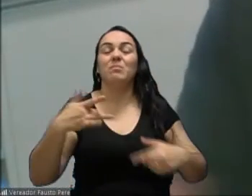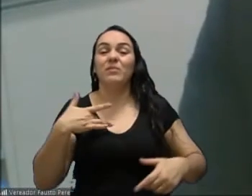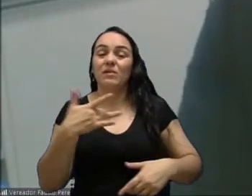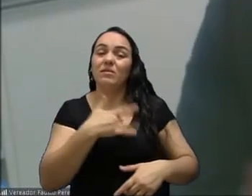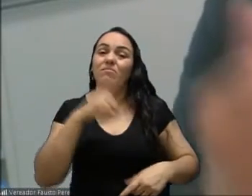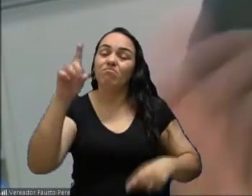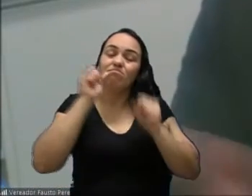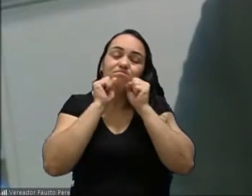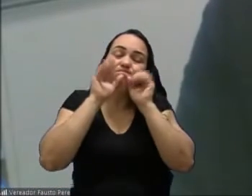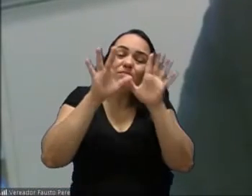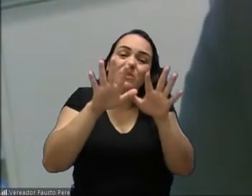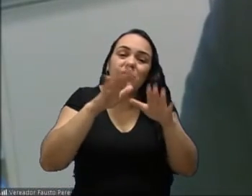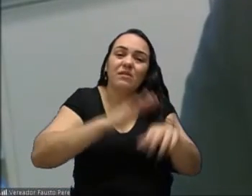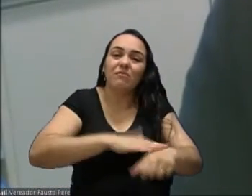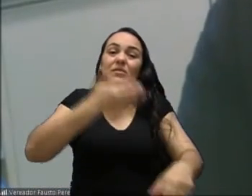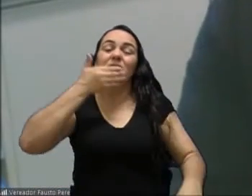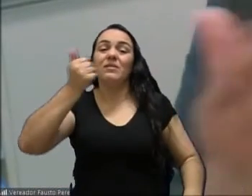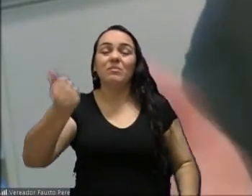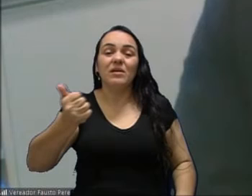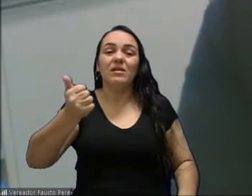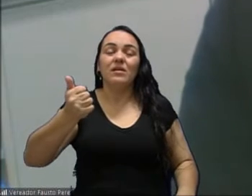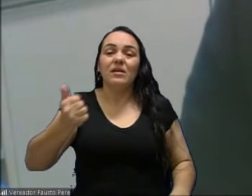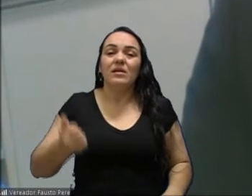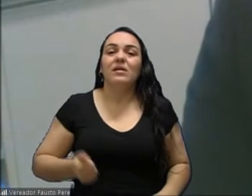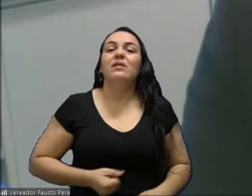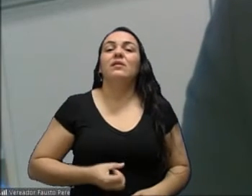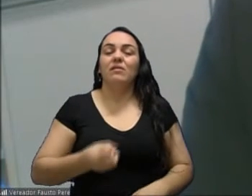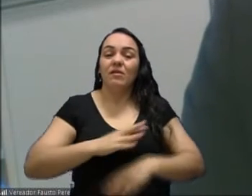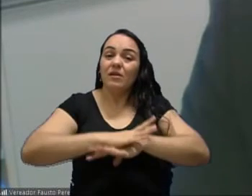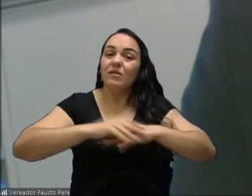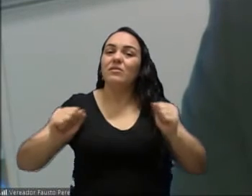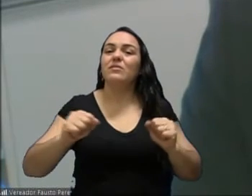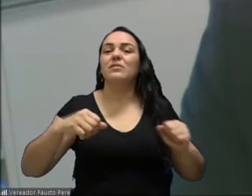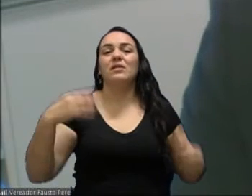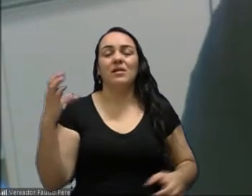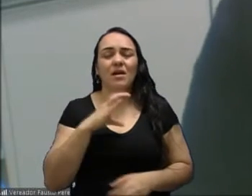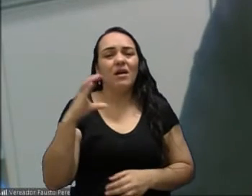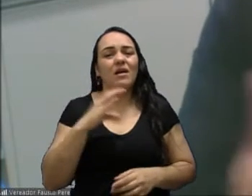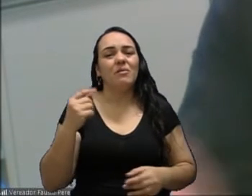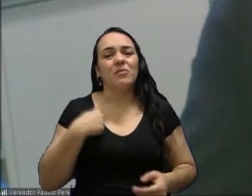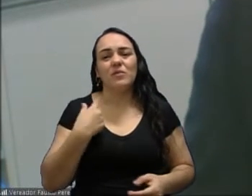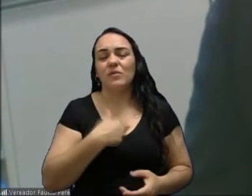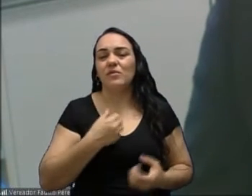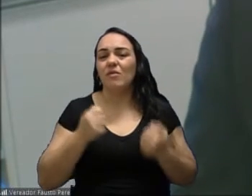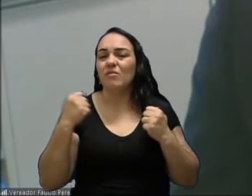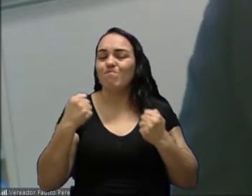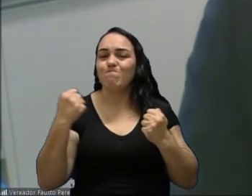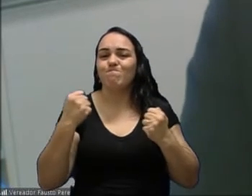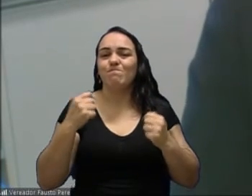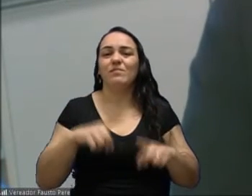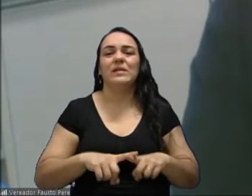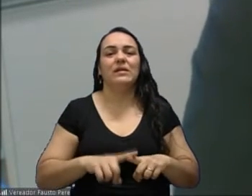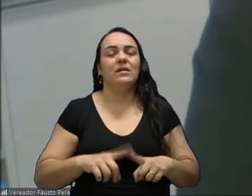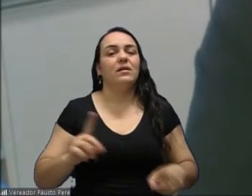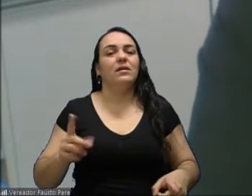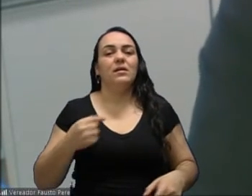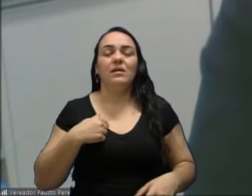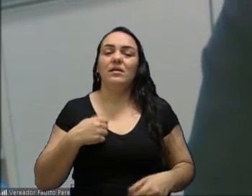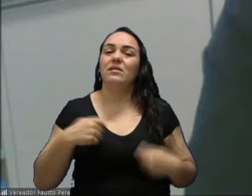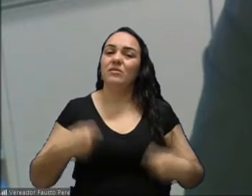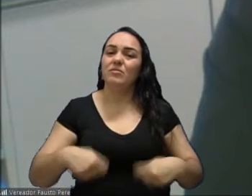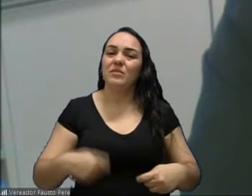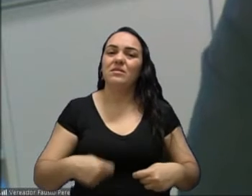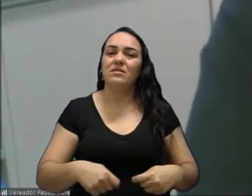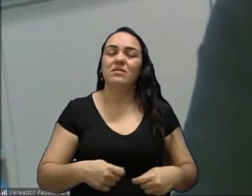Deus melhore que recupere aí a sua saúde mais rápido possível a gente torce por ele mas infelizmente o corpo